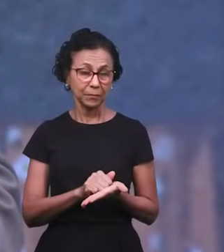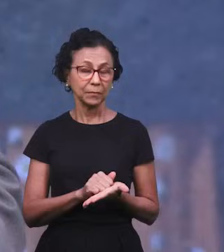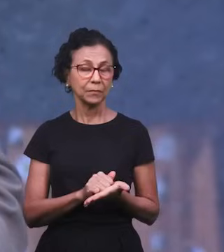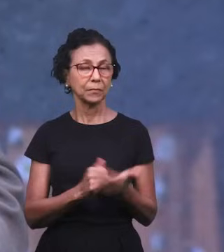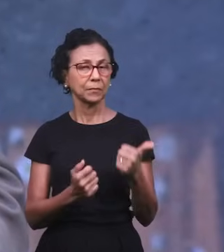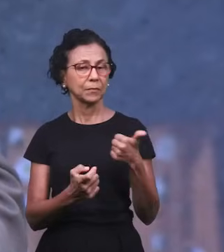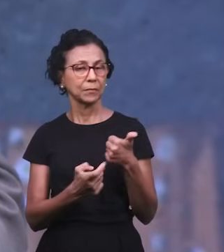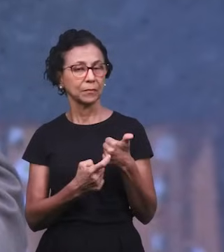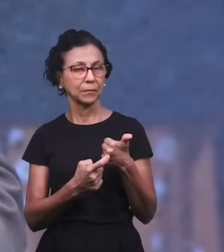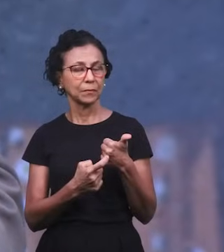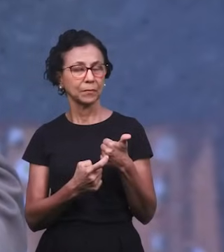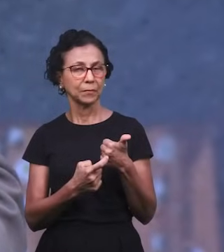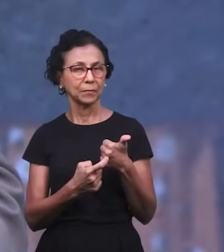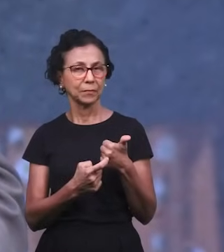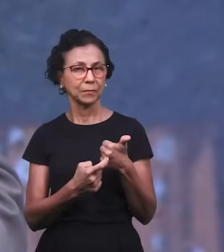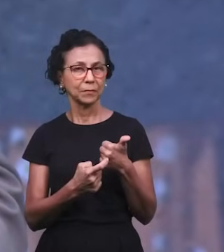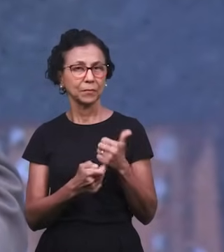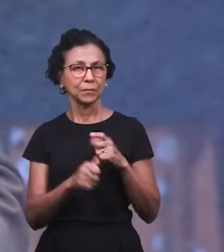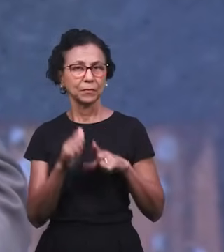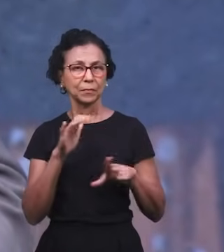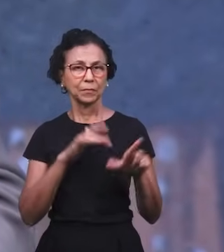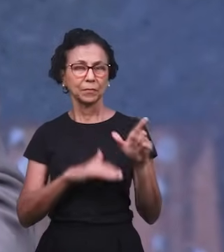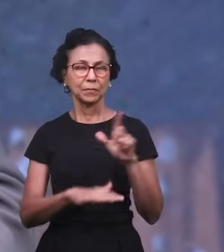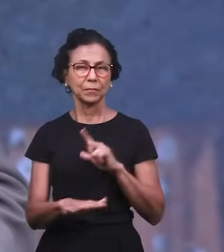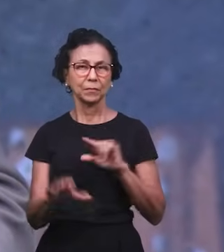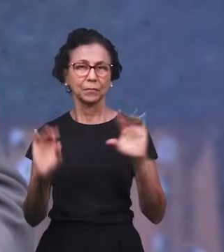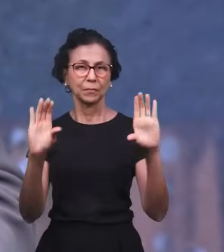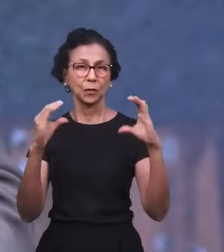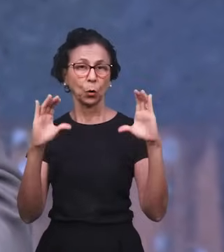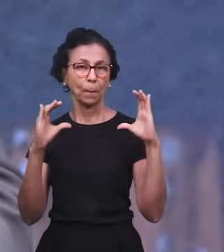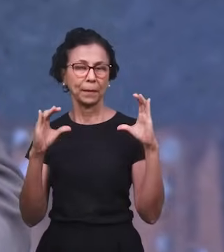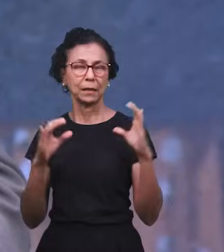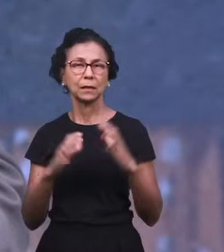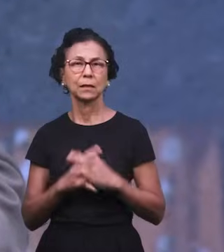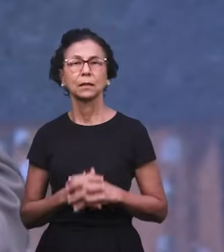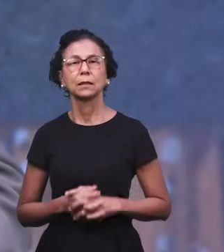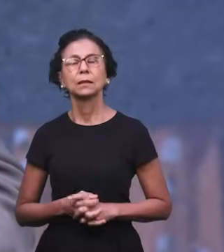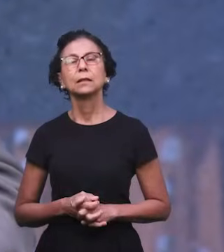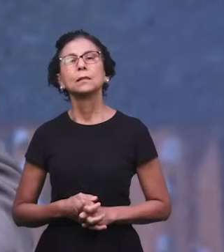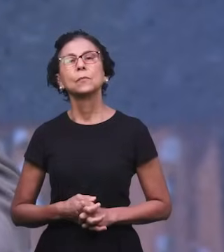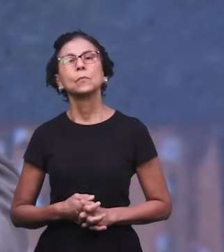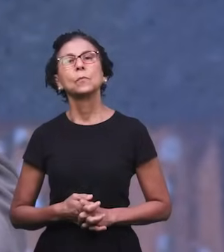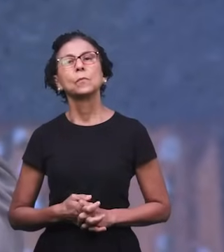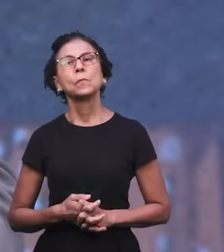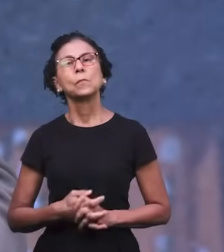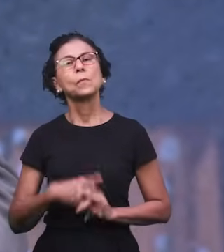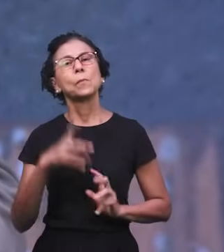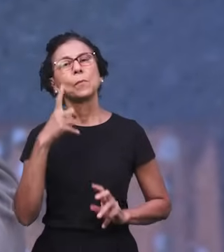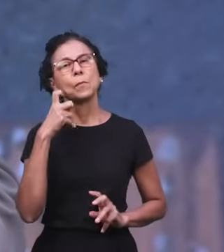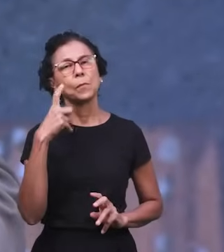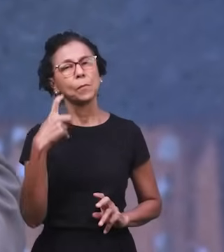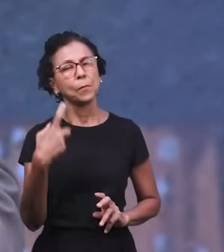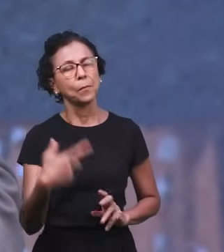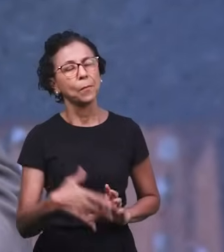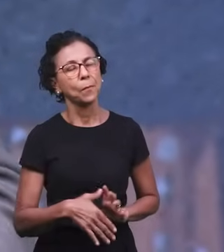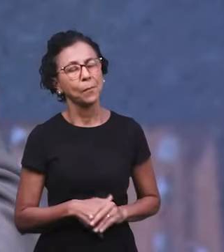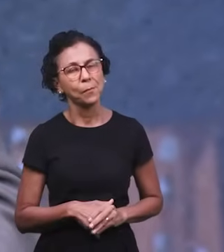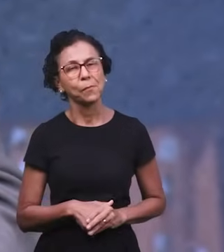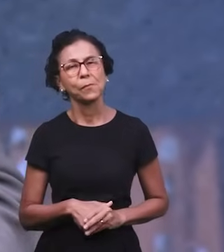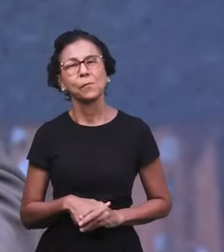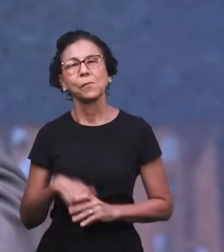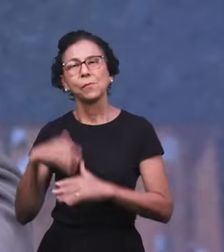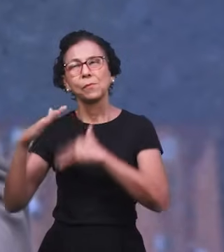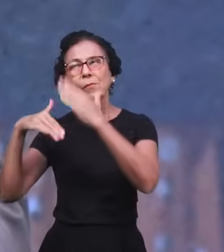inscreve, curte, compartilha, né? Coloca lá o seu comentário. Isso é interessante, porque a plataforma vai